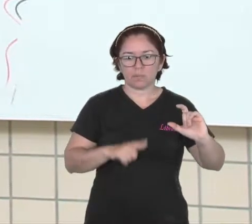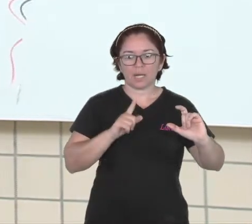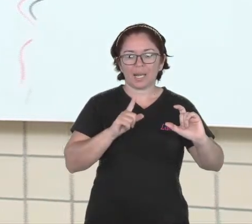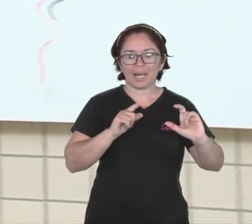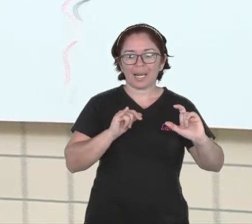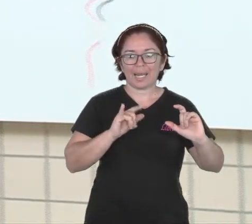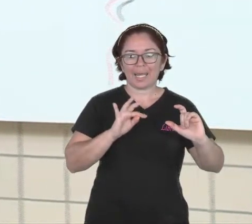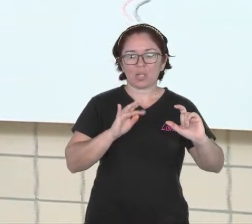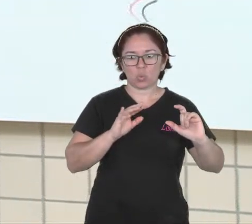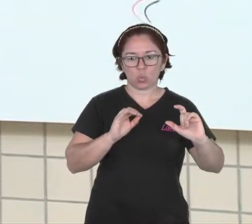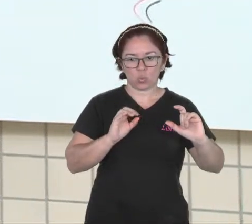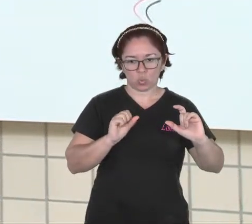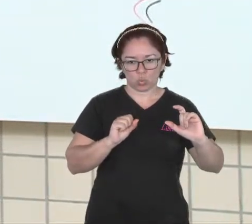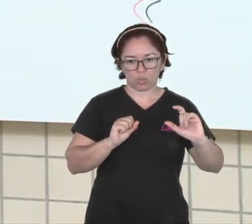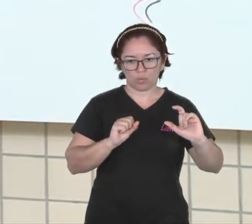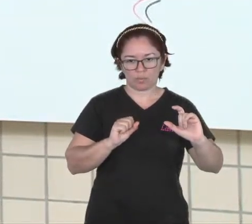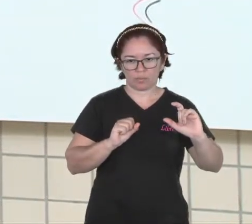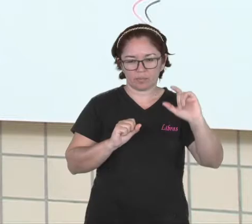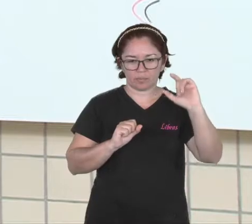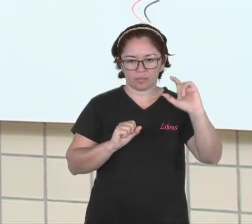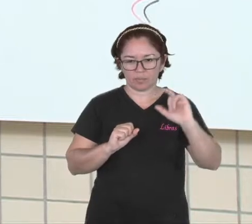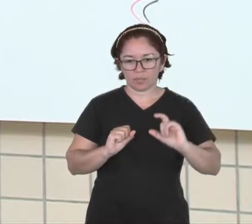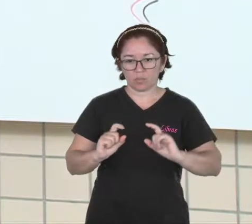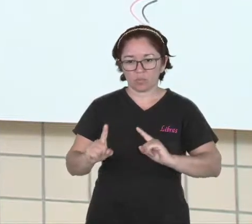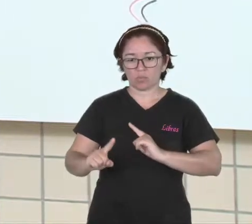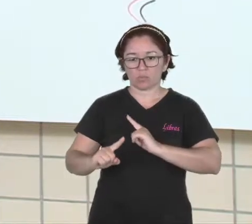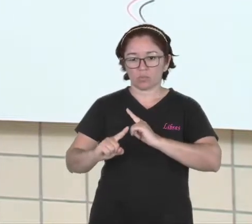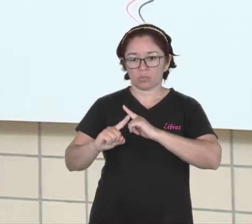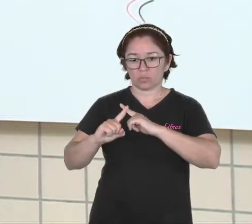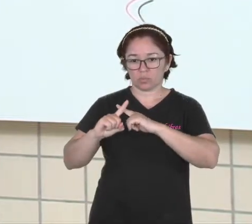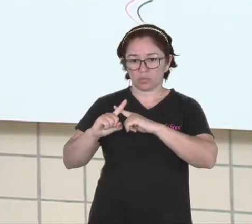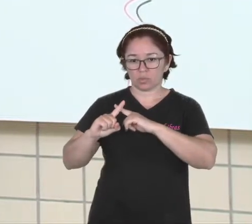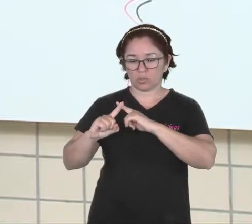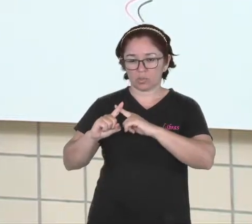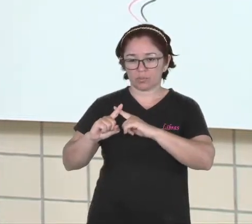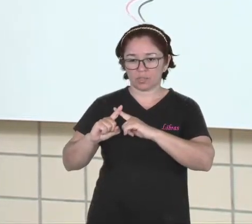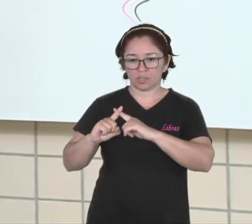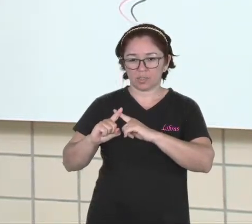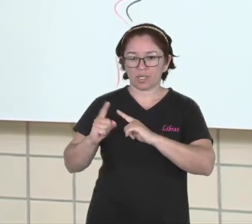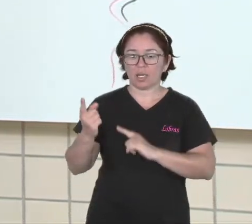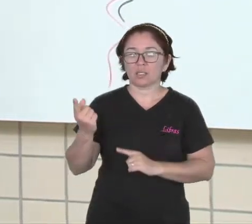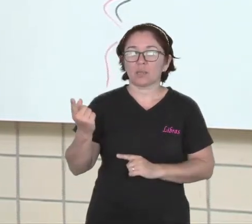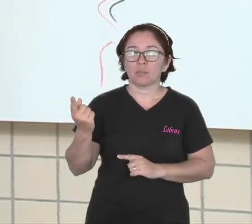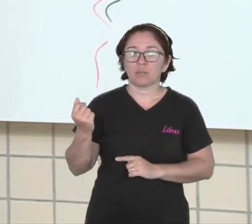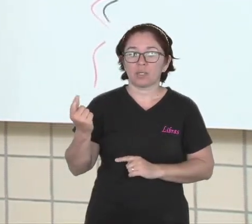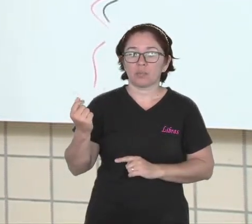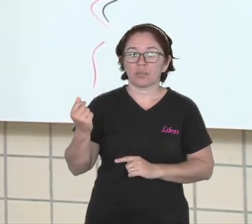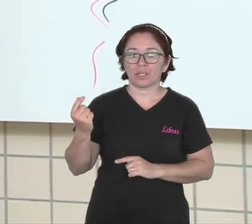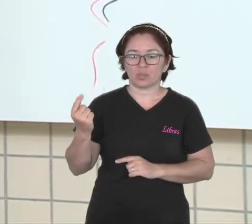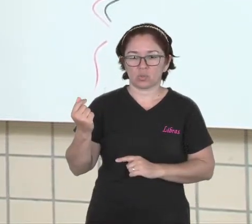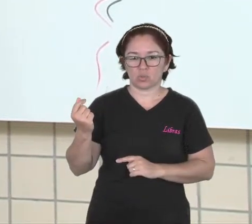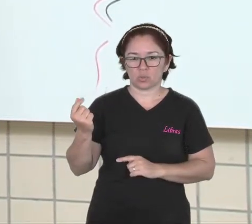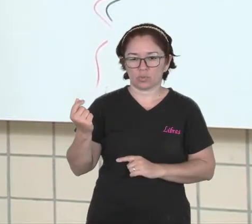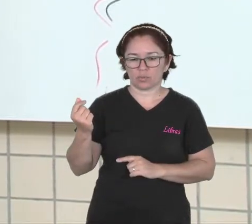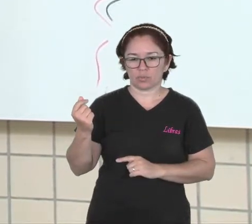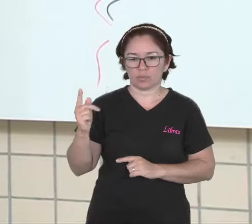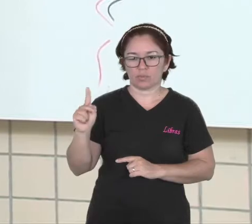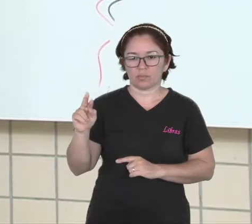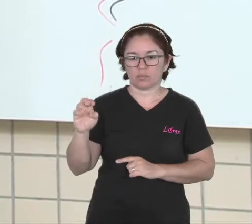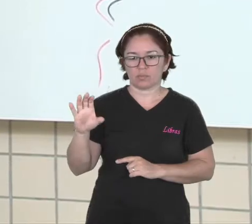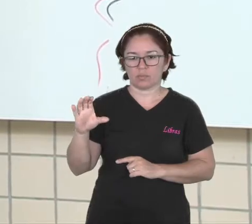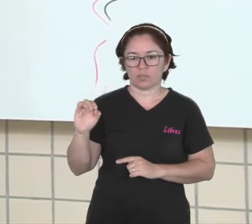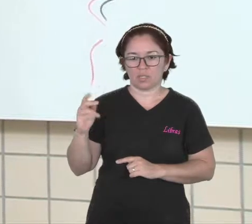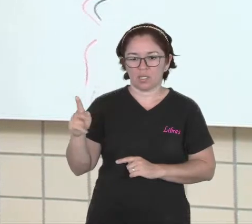litros multiplicada pelo preço do litro, R$ 4,79. Então, eu tenho aqui R$